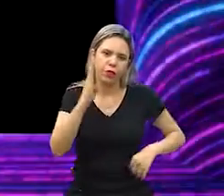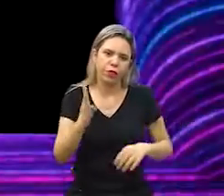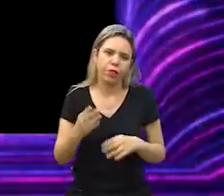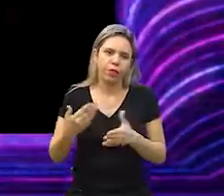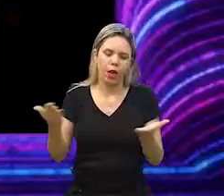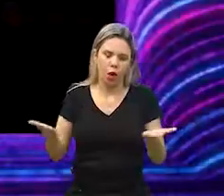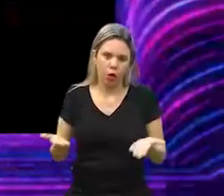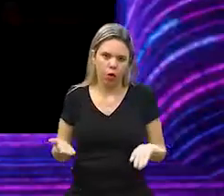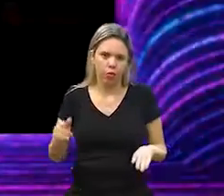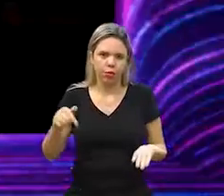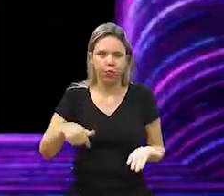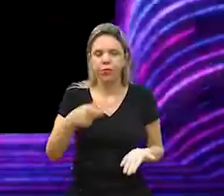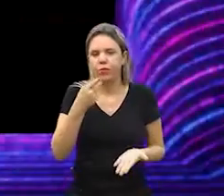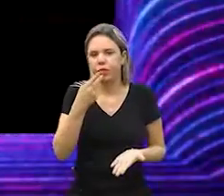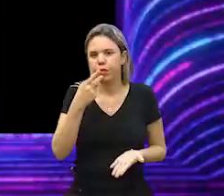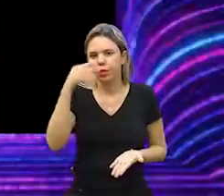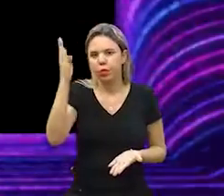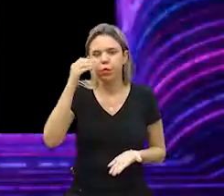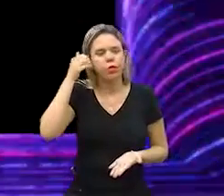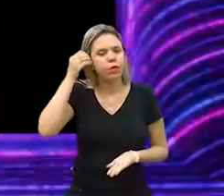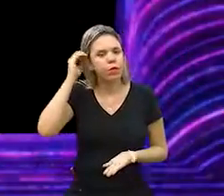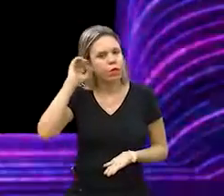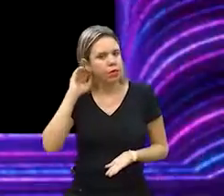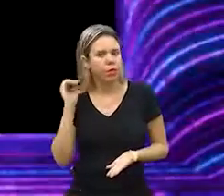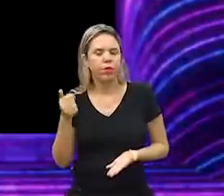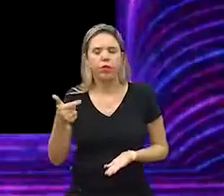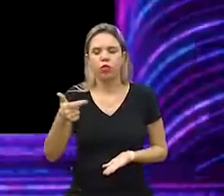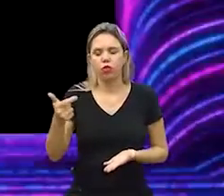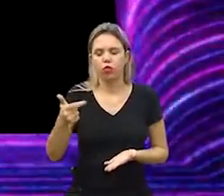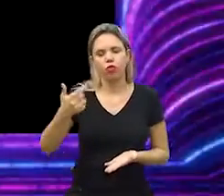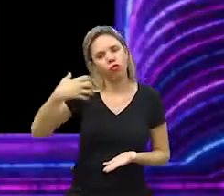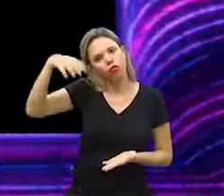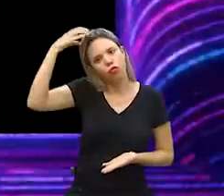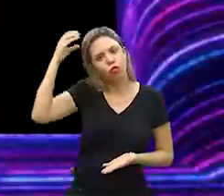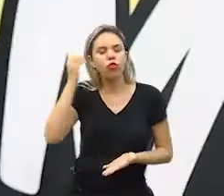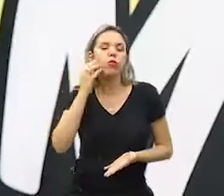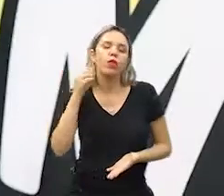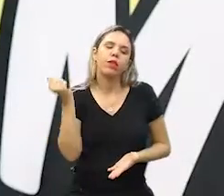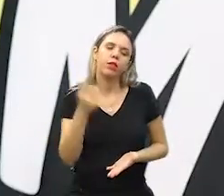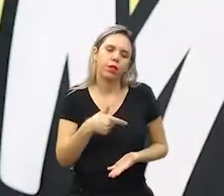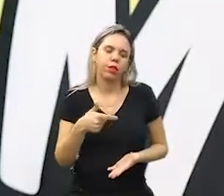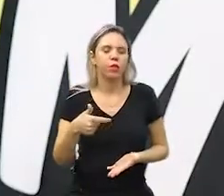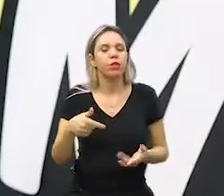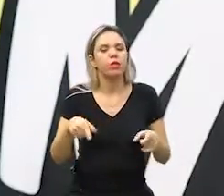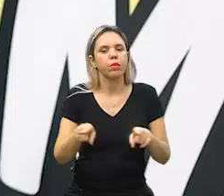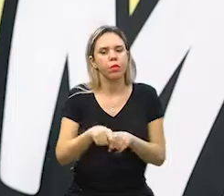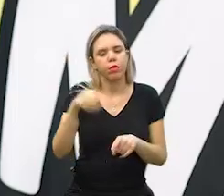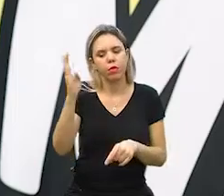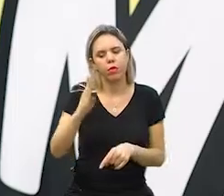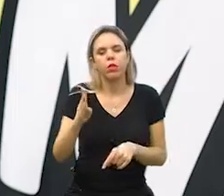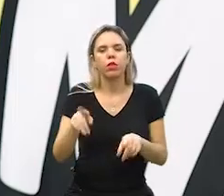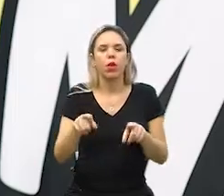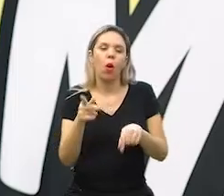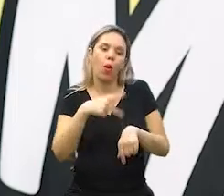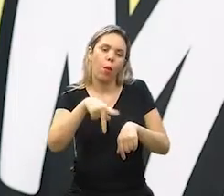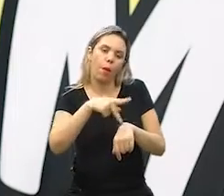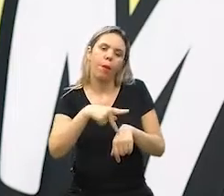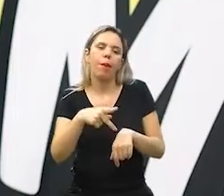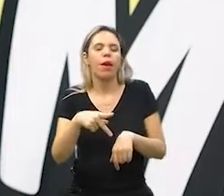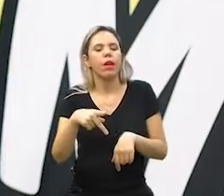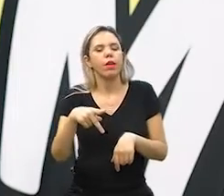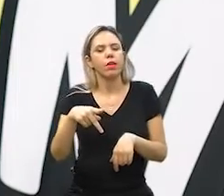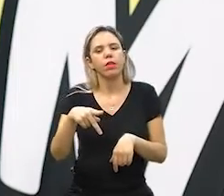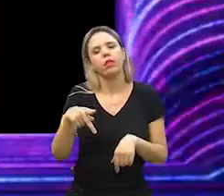Brasil no tempo presente, eu falo de Brasil do Segundo Império, com Dom Pedro II, e falo de Istambul, do